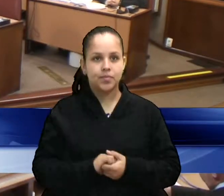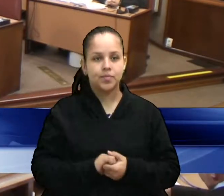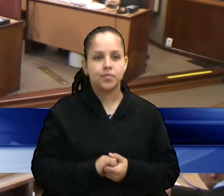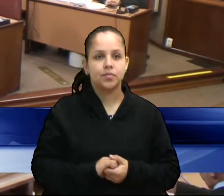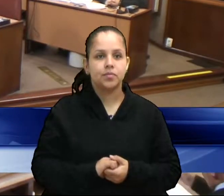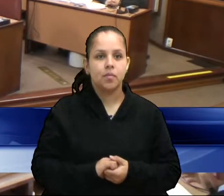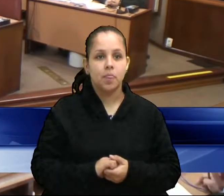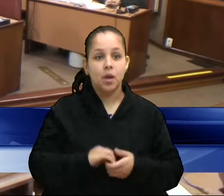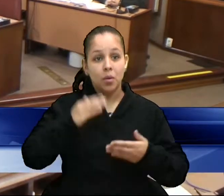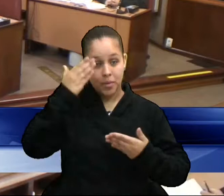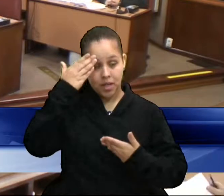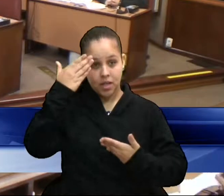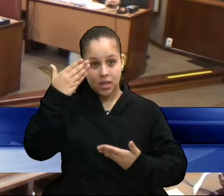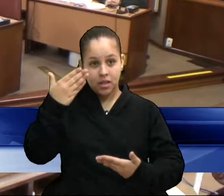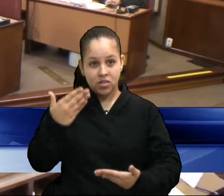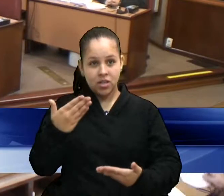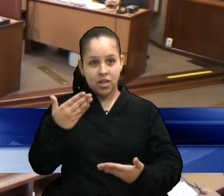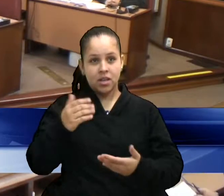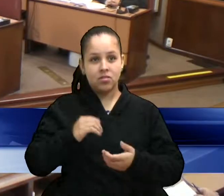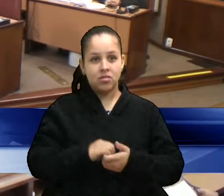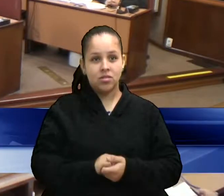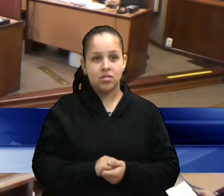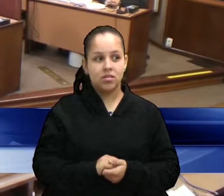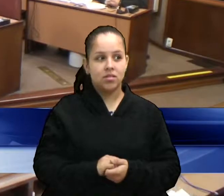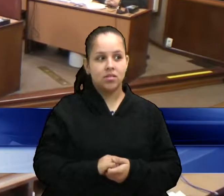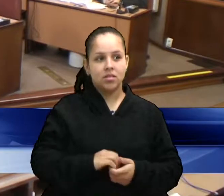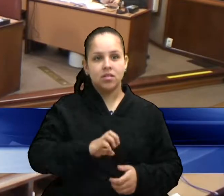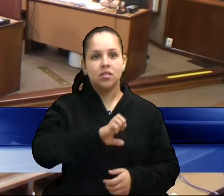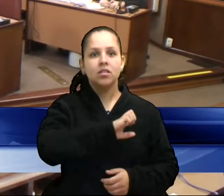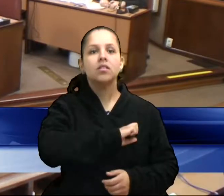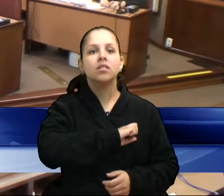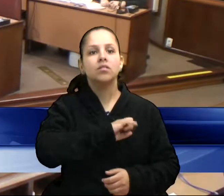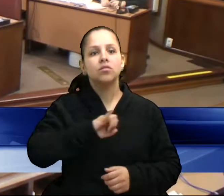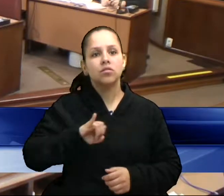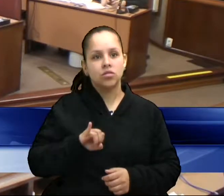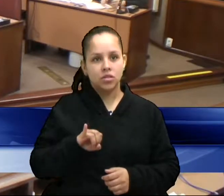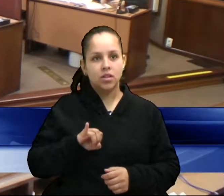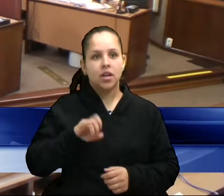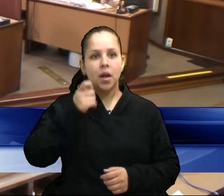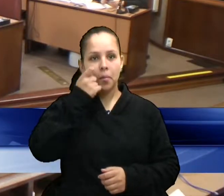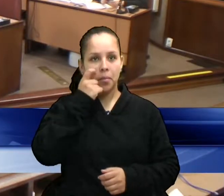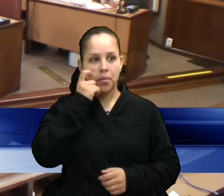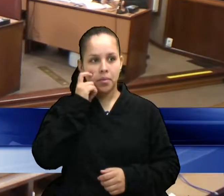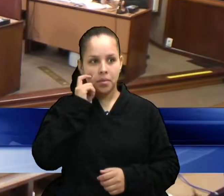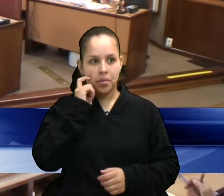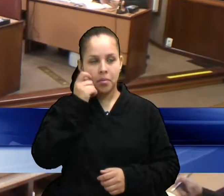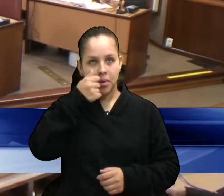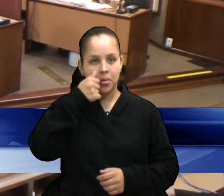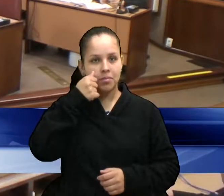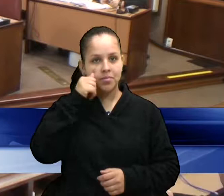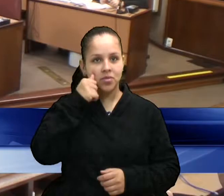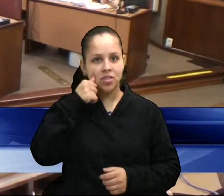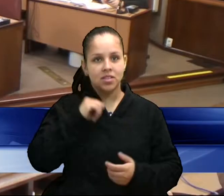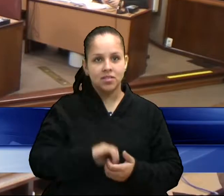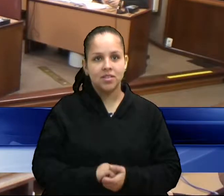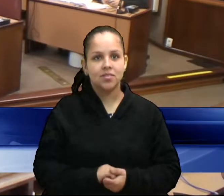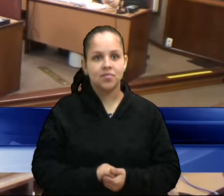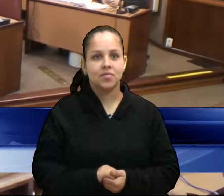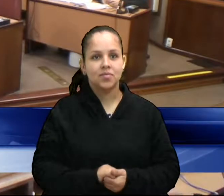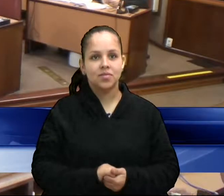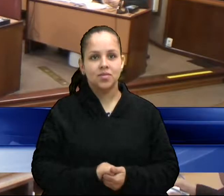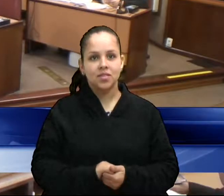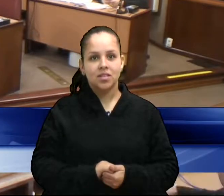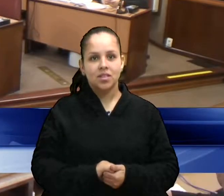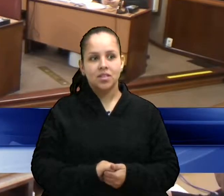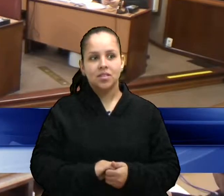ao vereador Edi Carlos, à vereadora Paula Iores, ao vereador